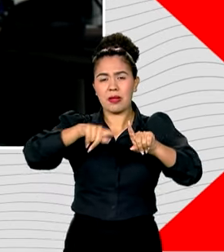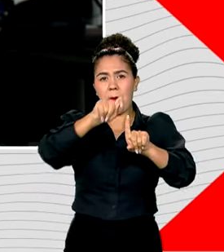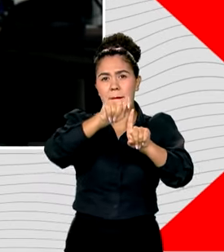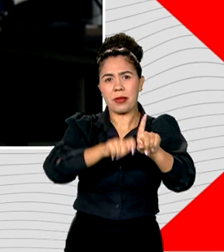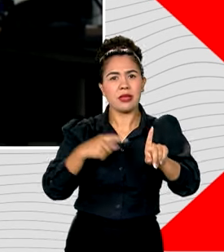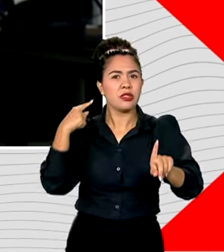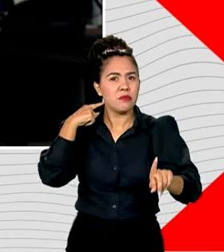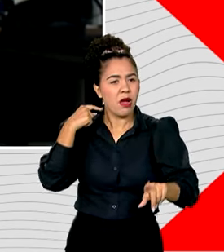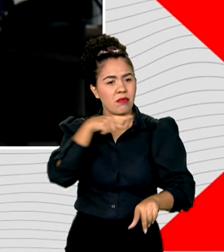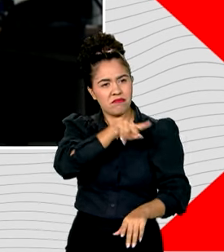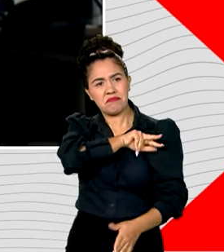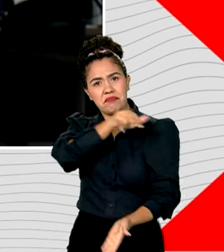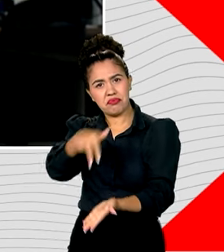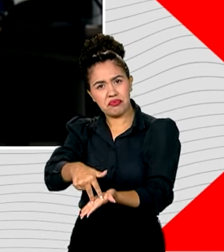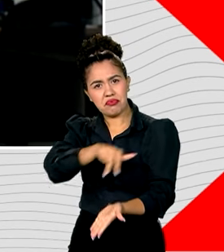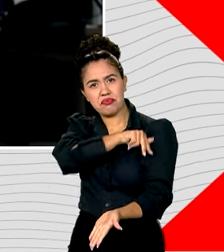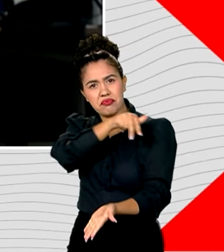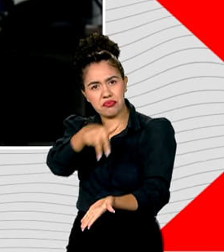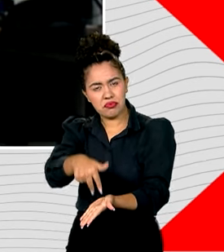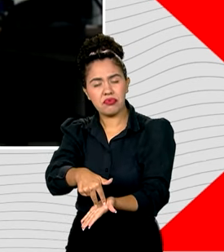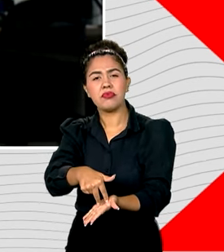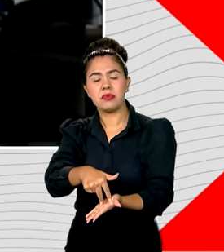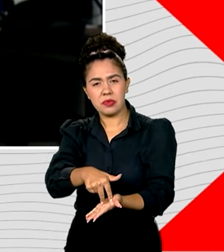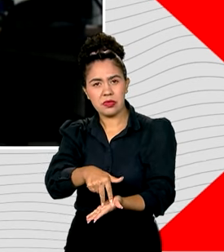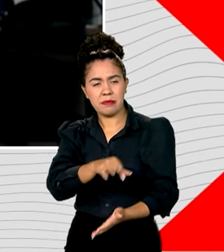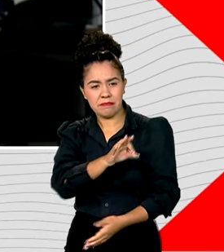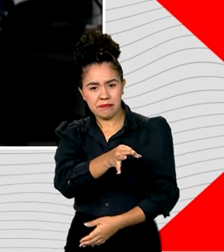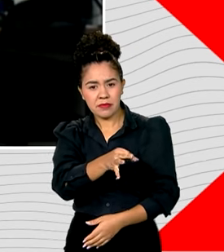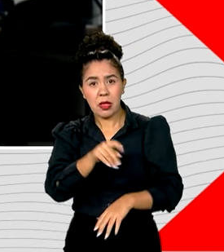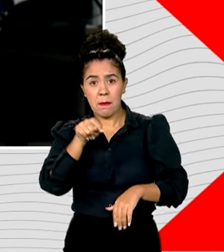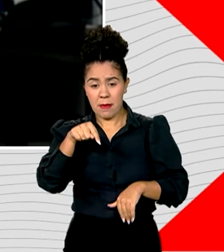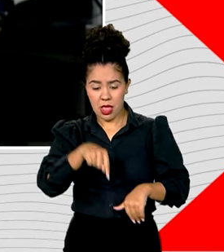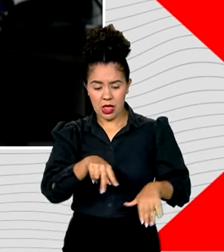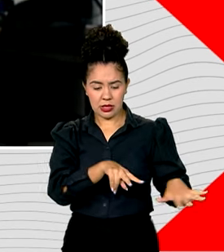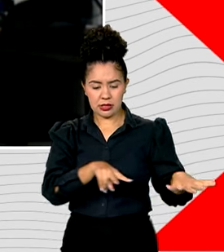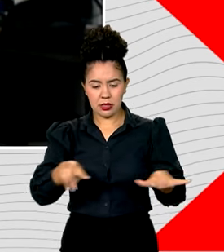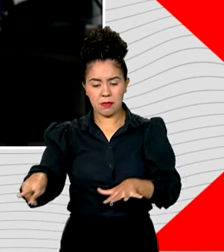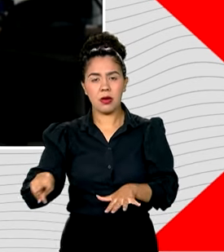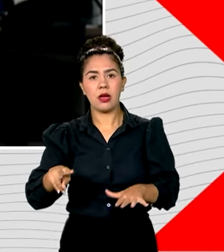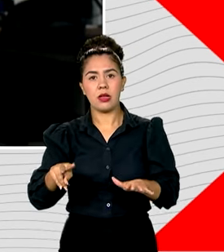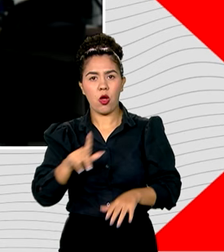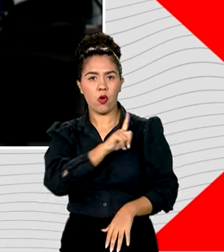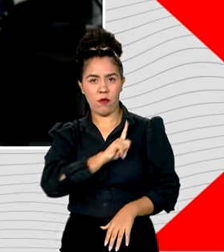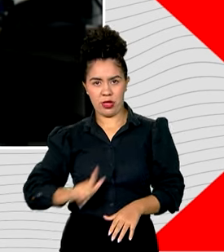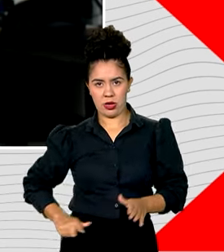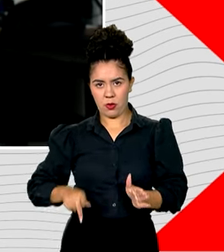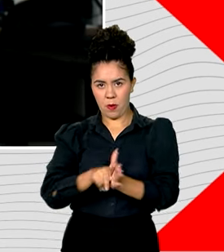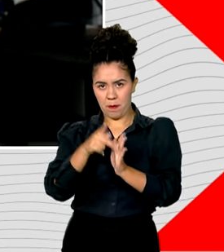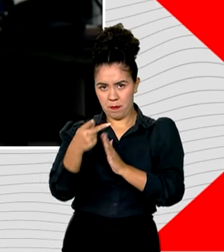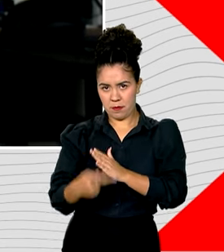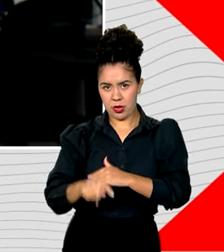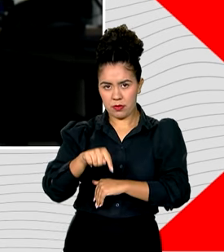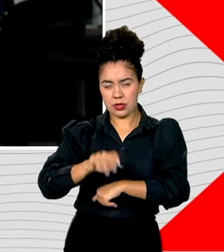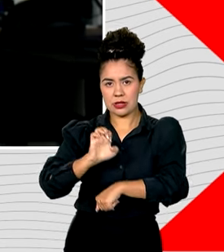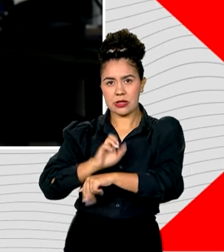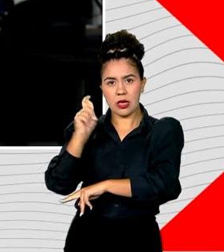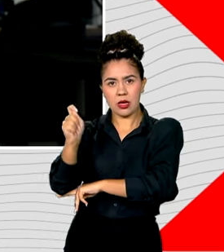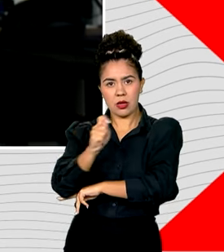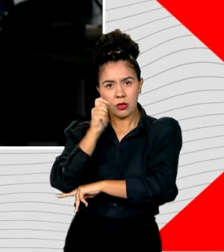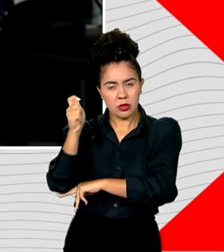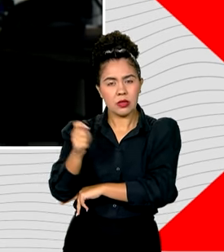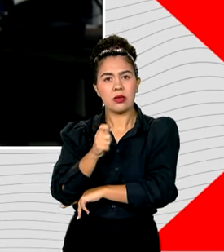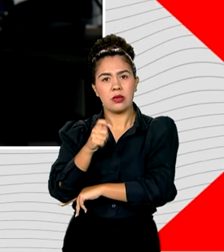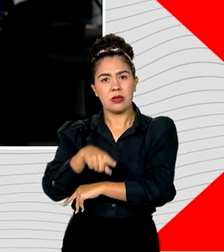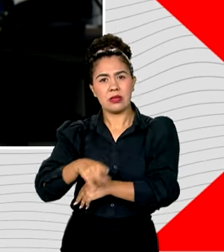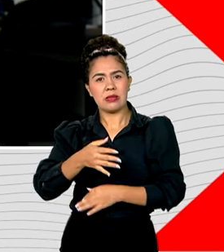senhora teve muito presente aqui nos últimos meses essa semana o governador Eduardo Leite eh eh aumentou as críticas